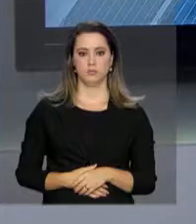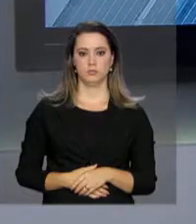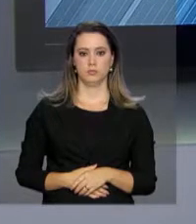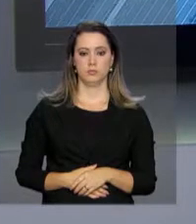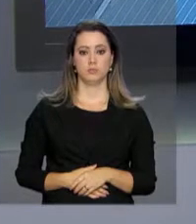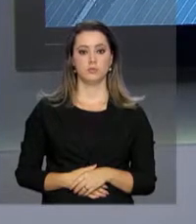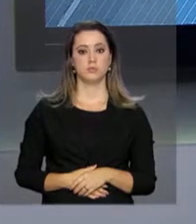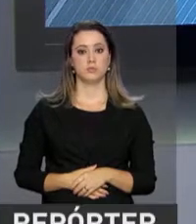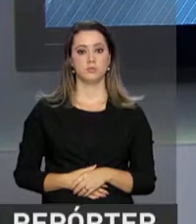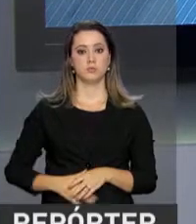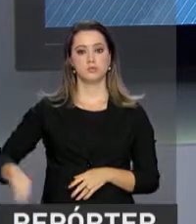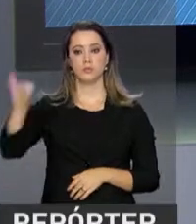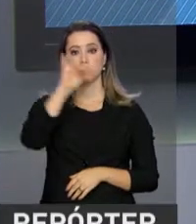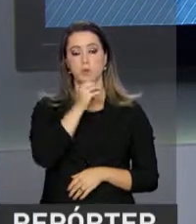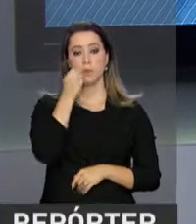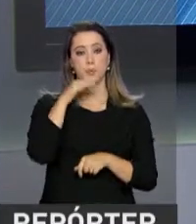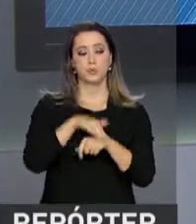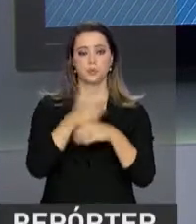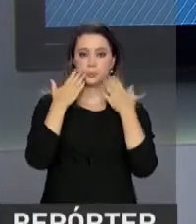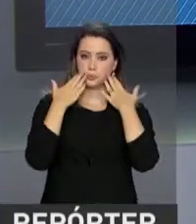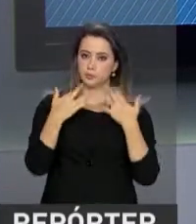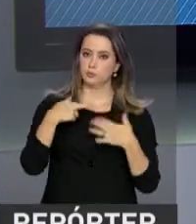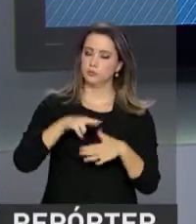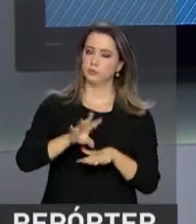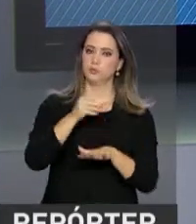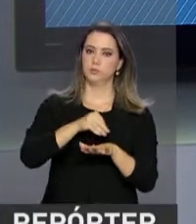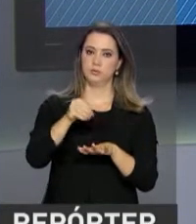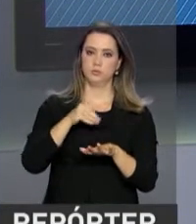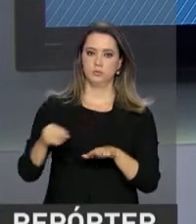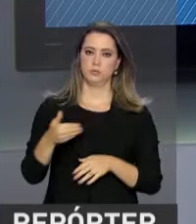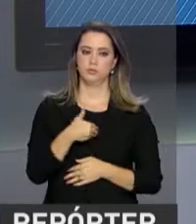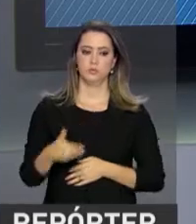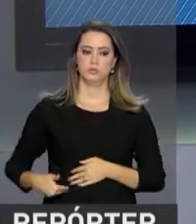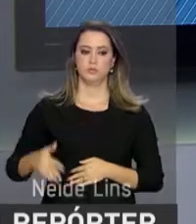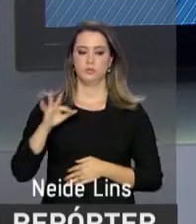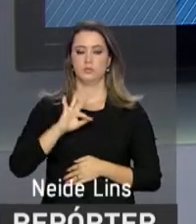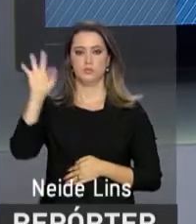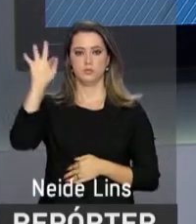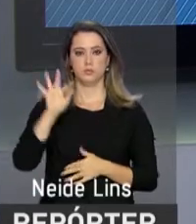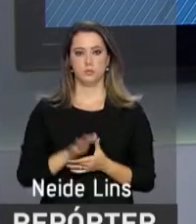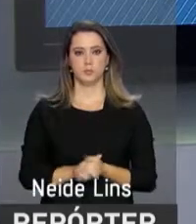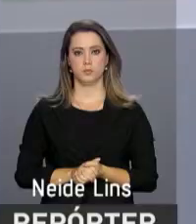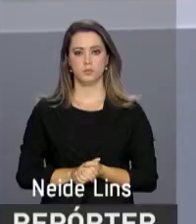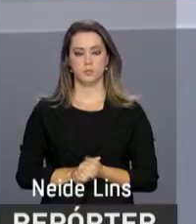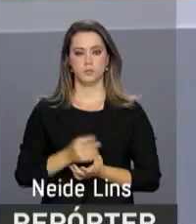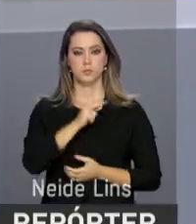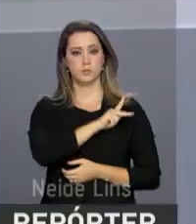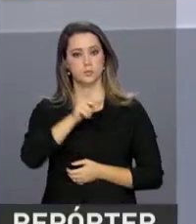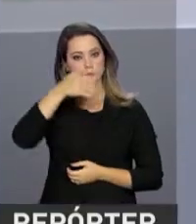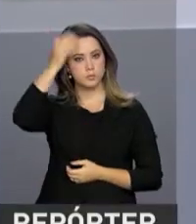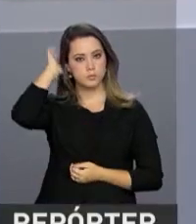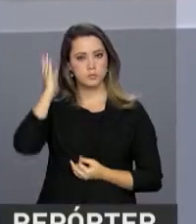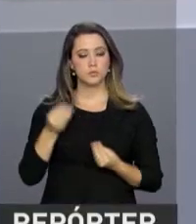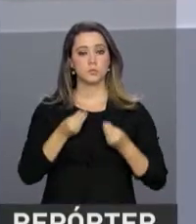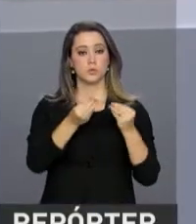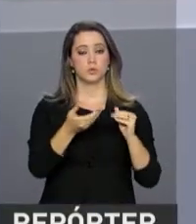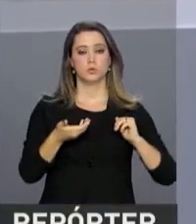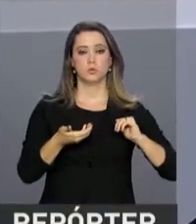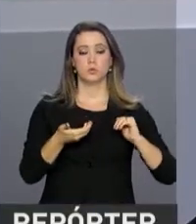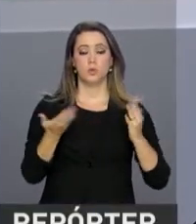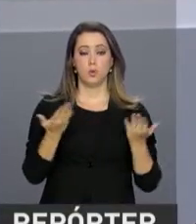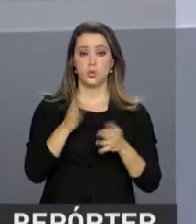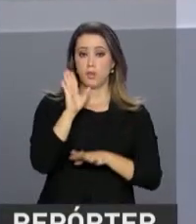o a boa noite começa agora o repórter nbr com as notícias do governo federal o presidente michel temer enviou